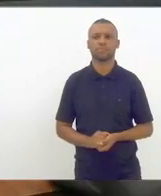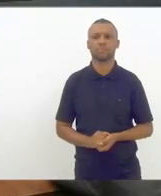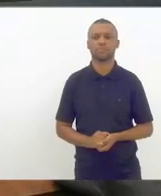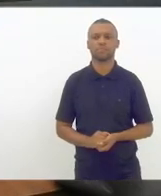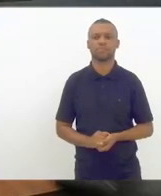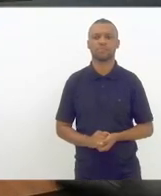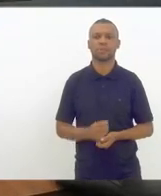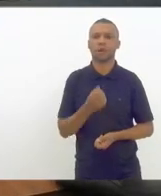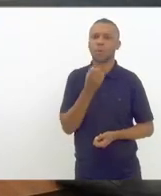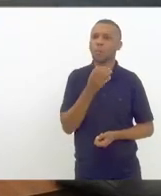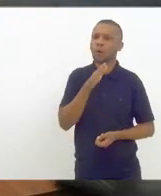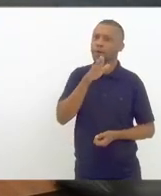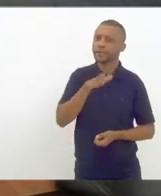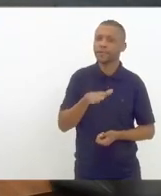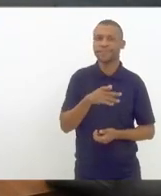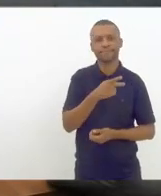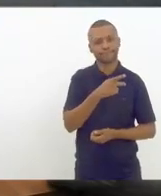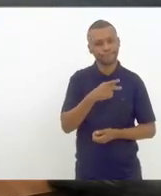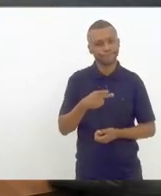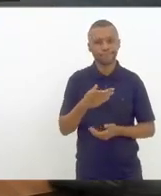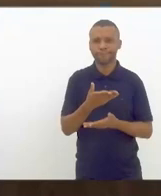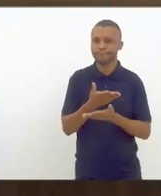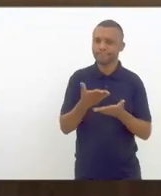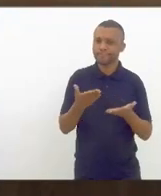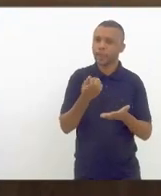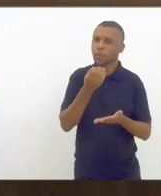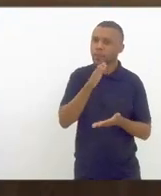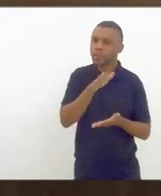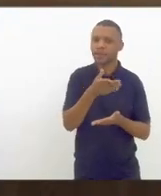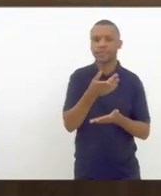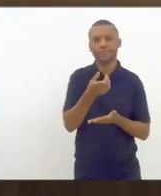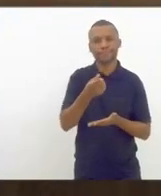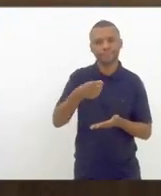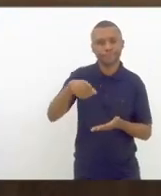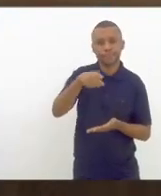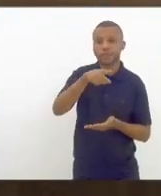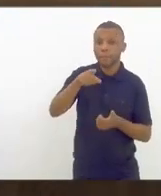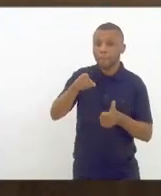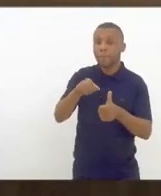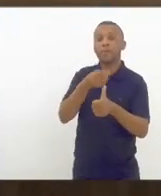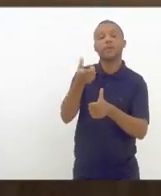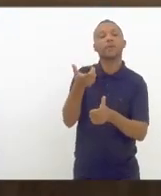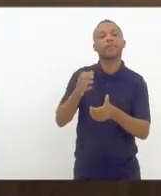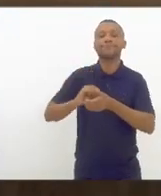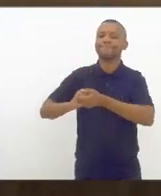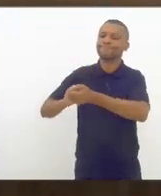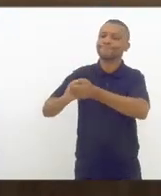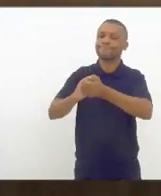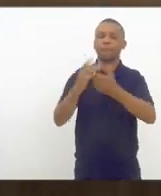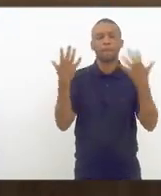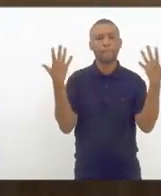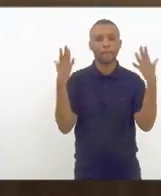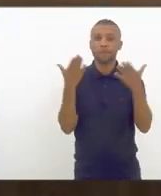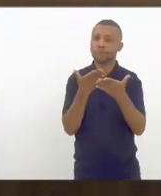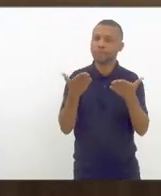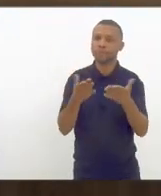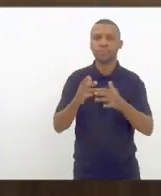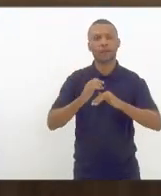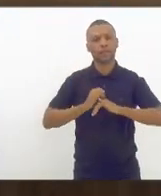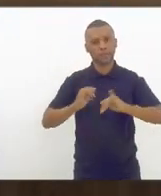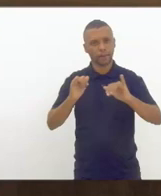Boa tarde, senhor presidente. Boa tarde, deputados e deputadas. Em primeiro lugar, parabenizar a todos e todas pelas suas